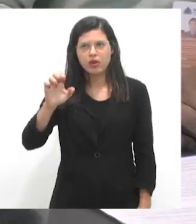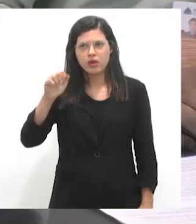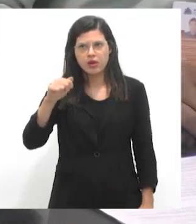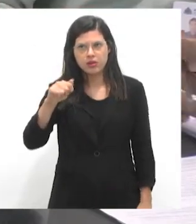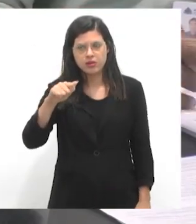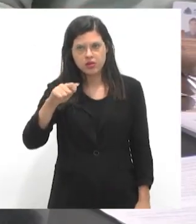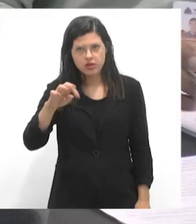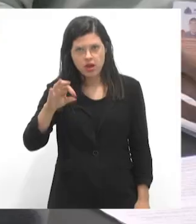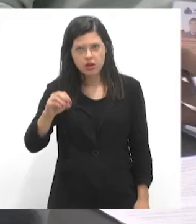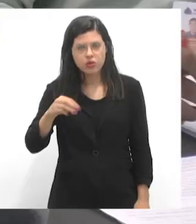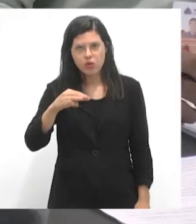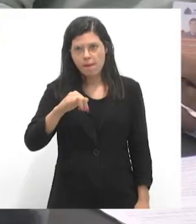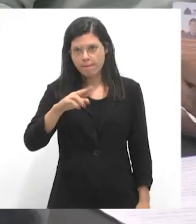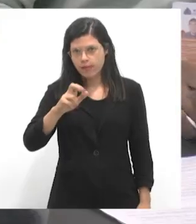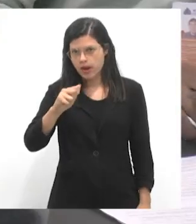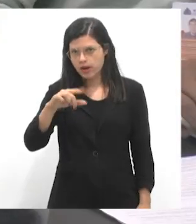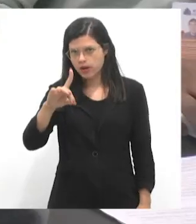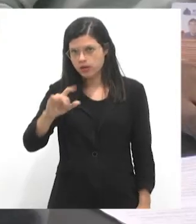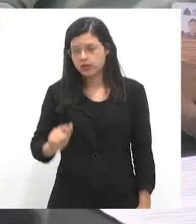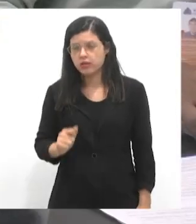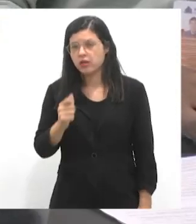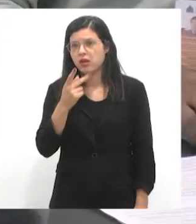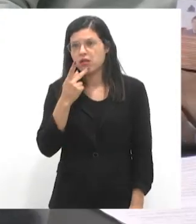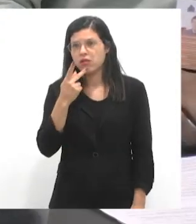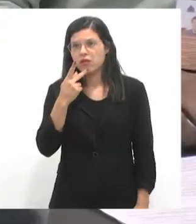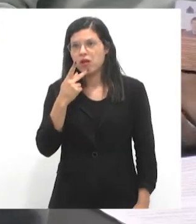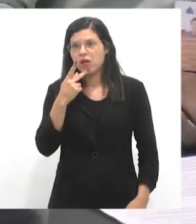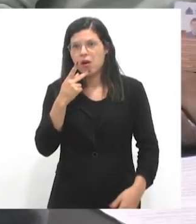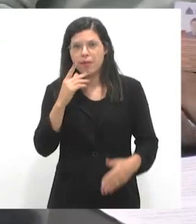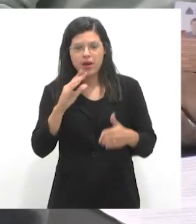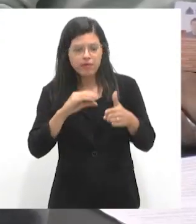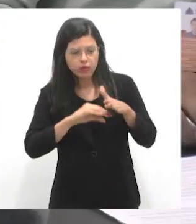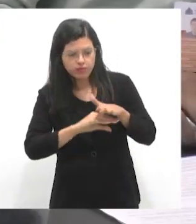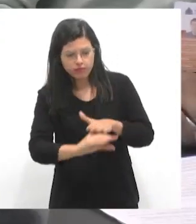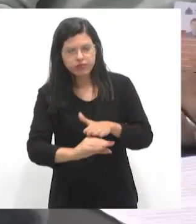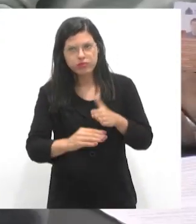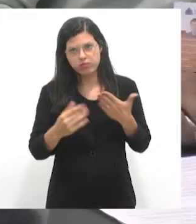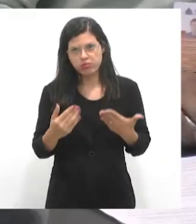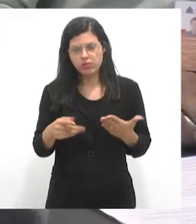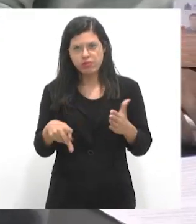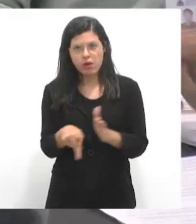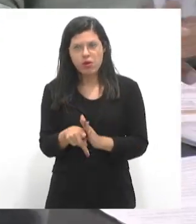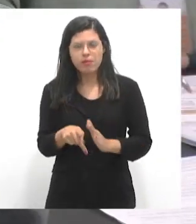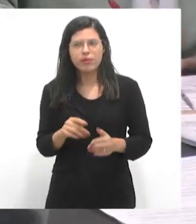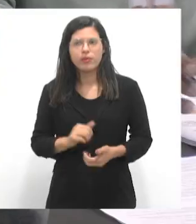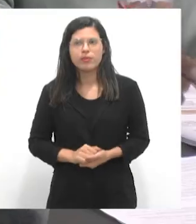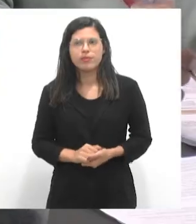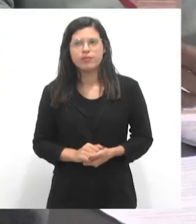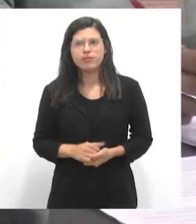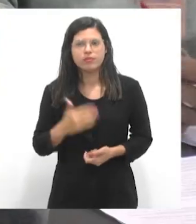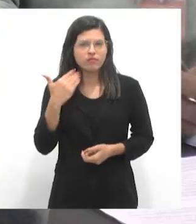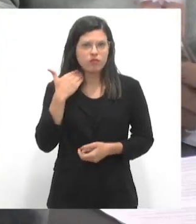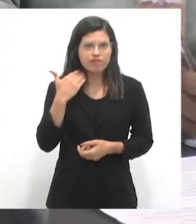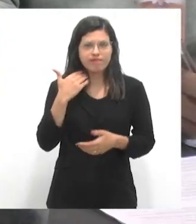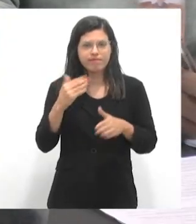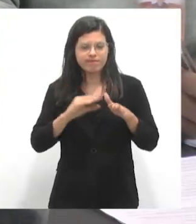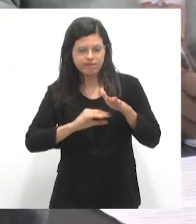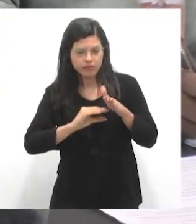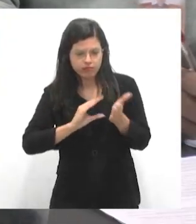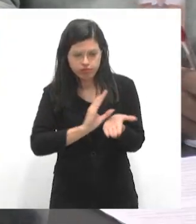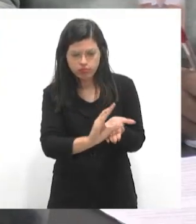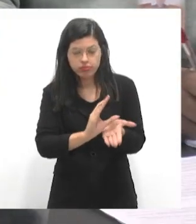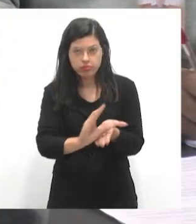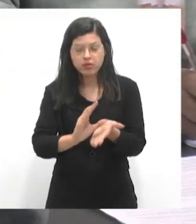Miranda, porque ele diz uma conta específica. Então, a população que é incentivada